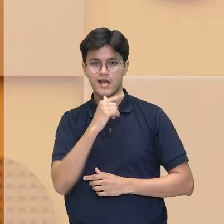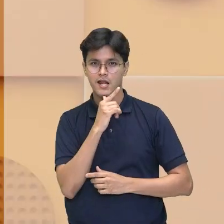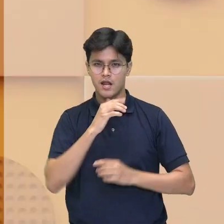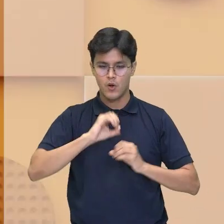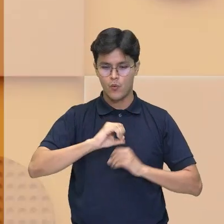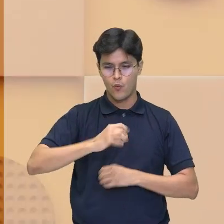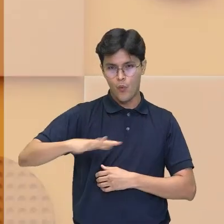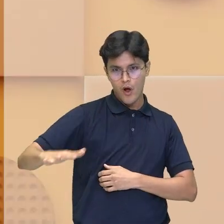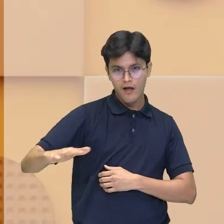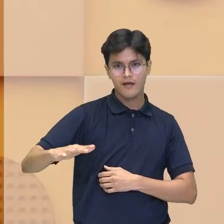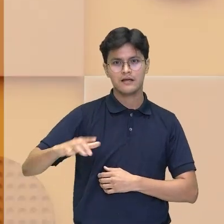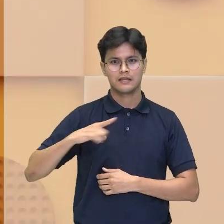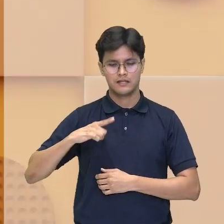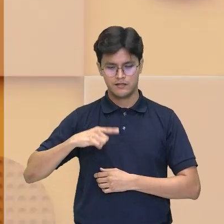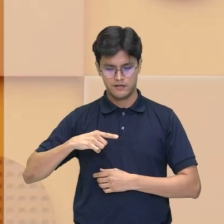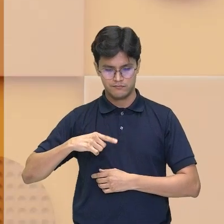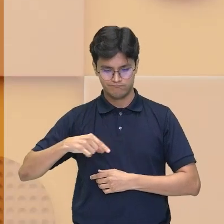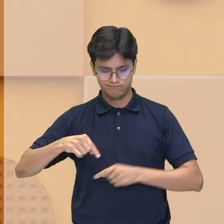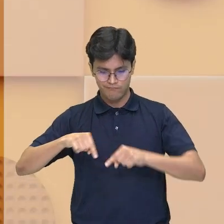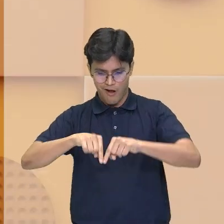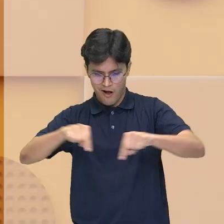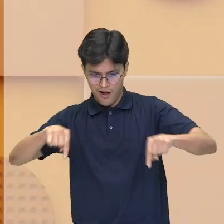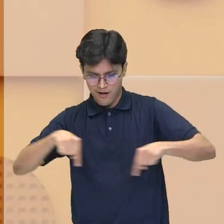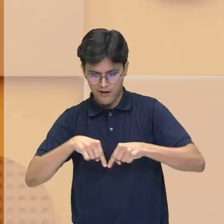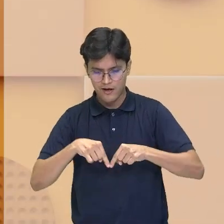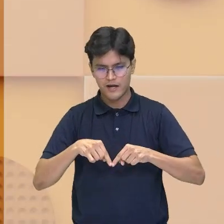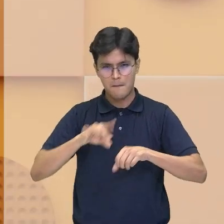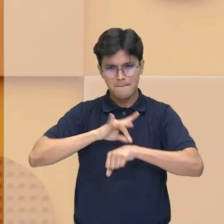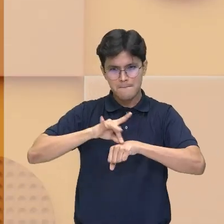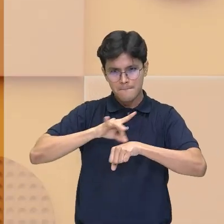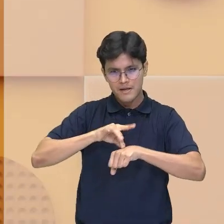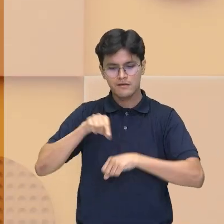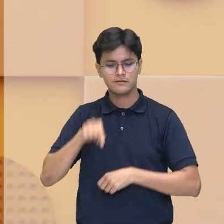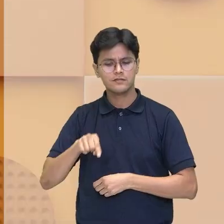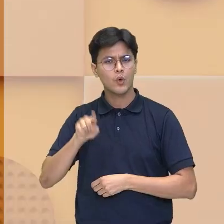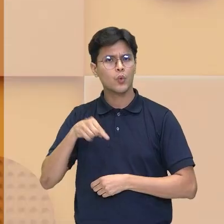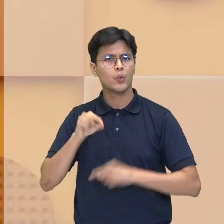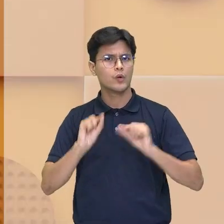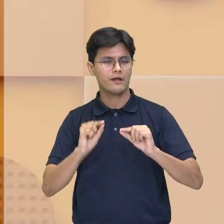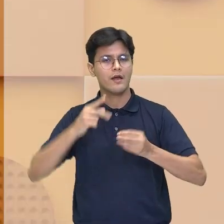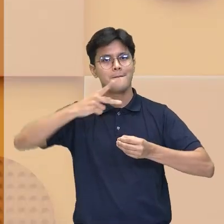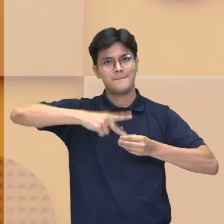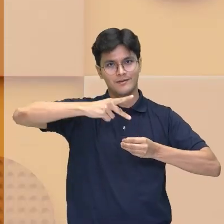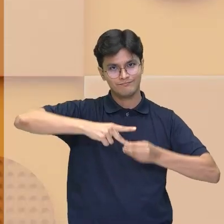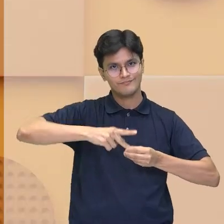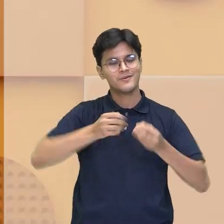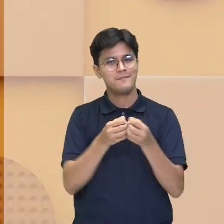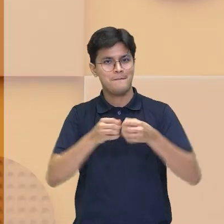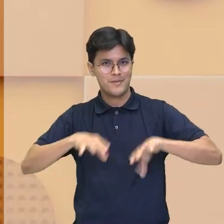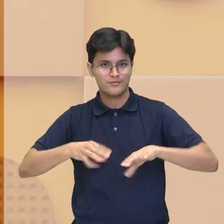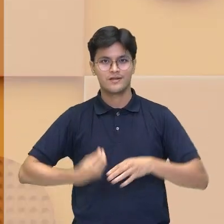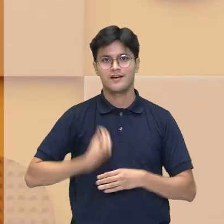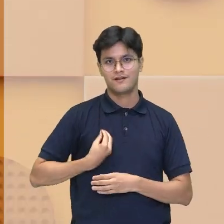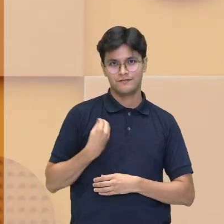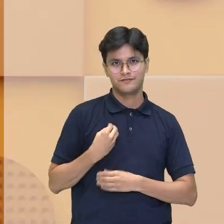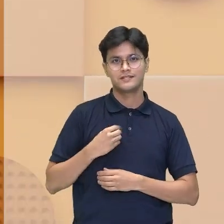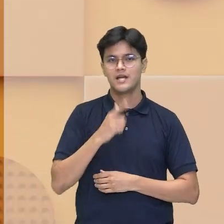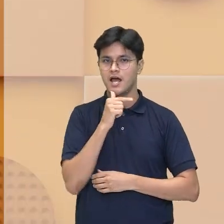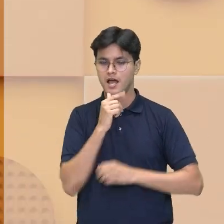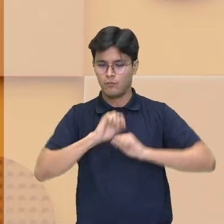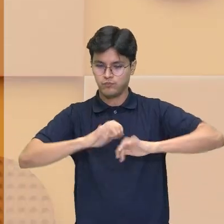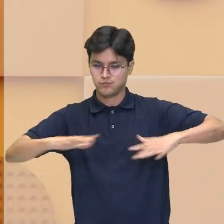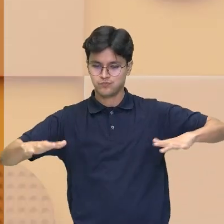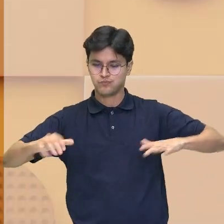o petróleo, derramamento do óleo que foi e vai prejudicar ali a vida existente, né?